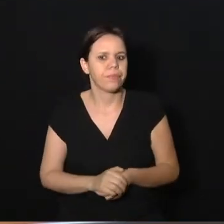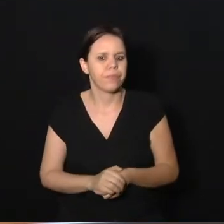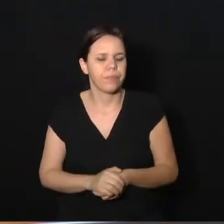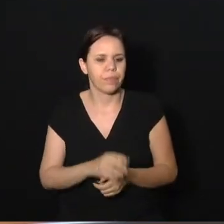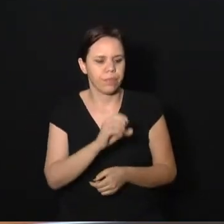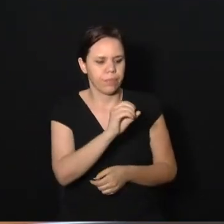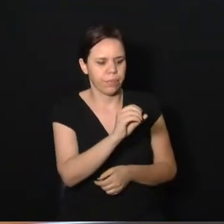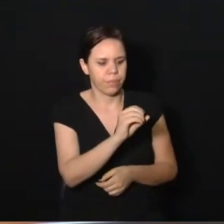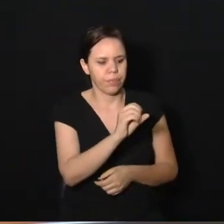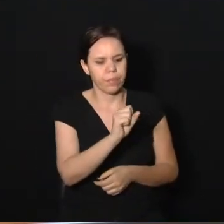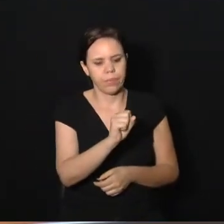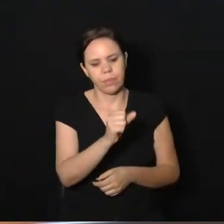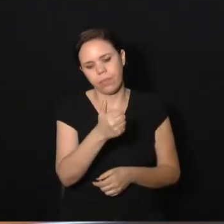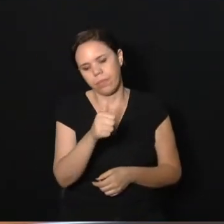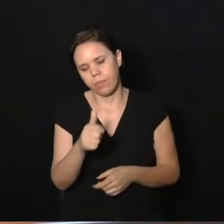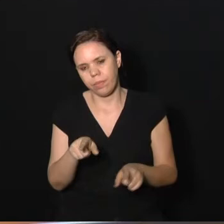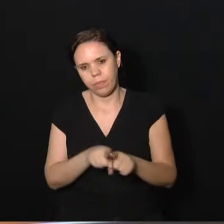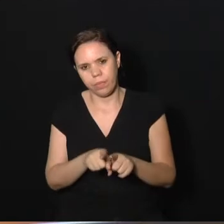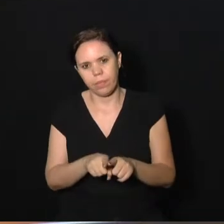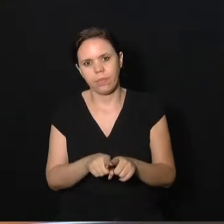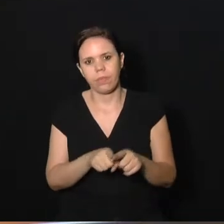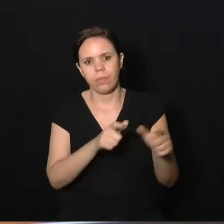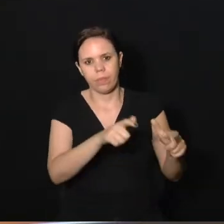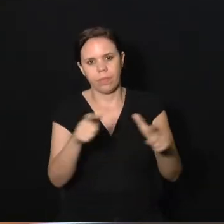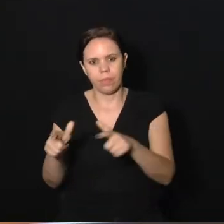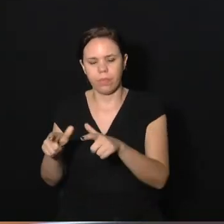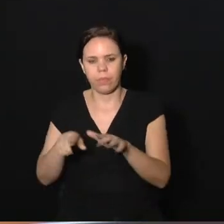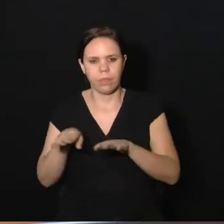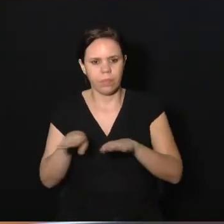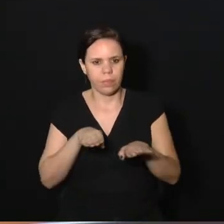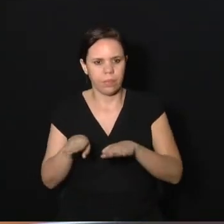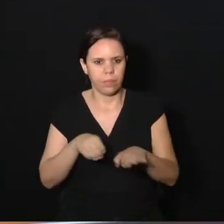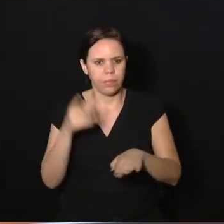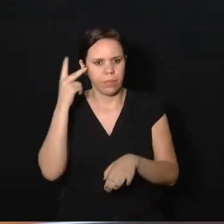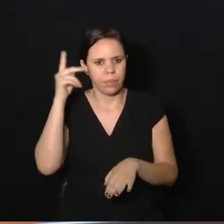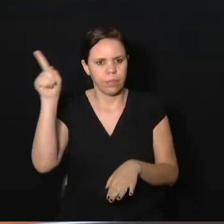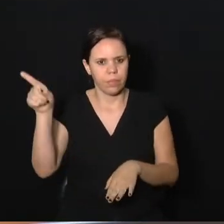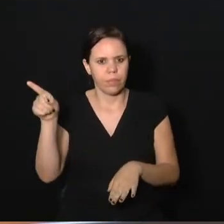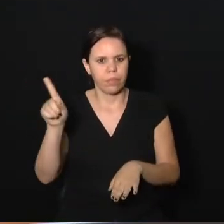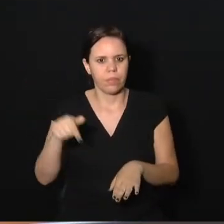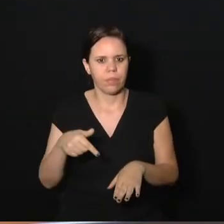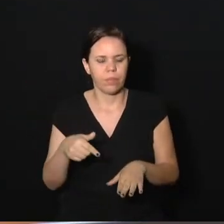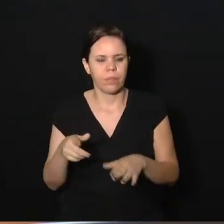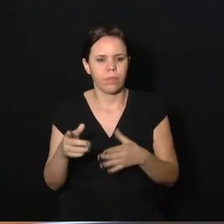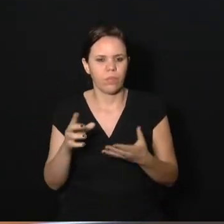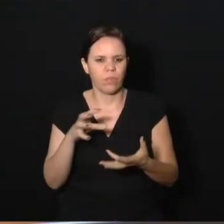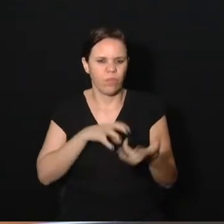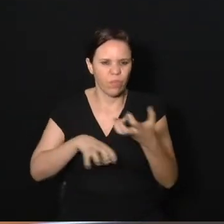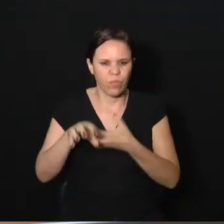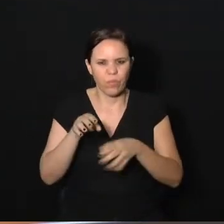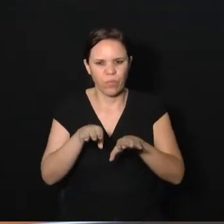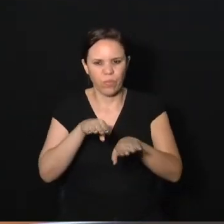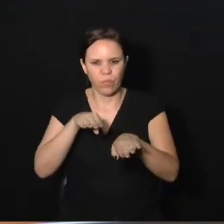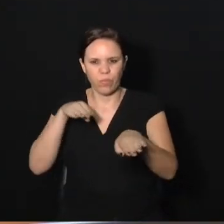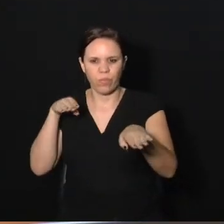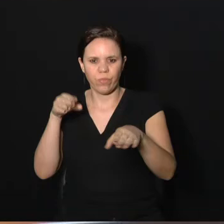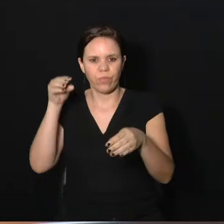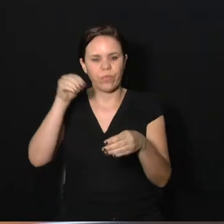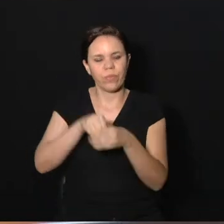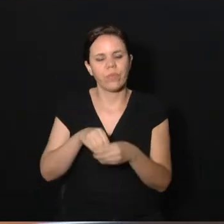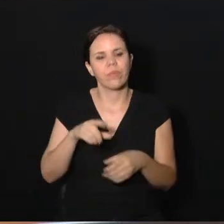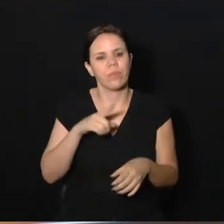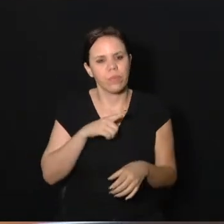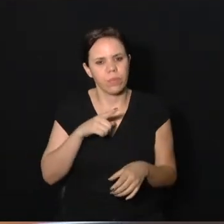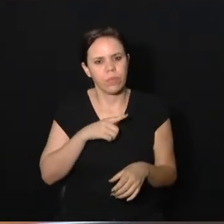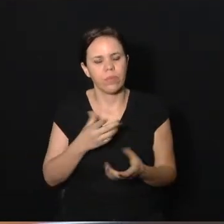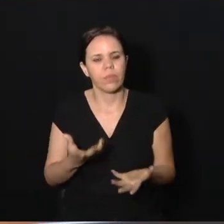011 Lab, tem o laboratório de mobilidade. E o que eles fazem? São Paulo é muito crítico à questão de trânsito. Então, dentro da cidade tem esse laboratório